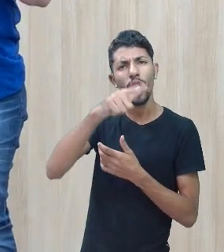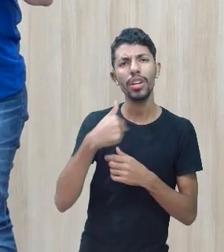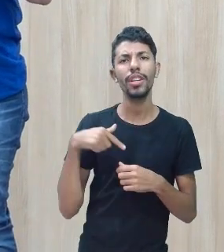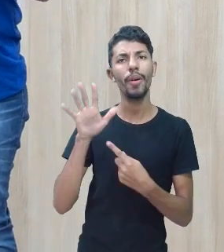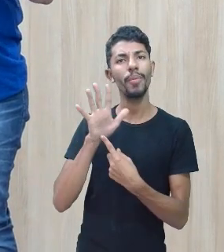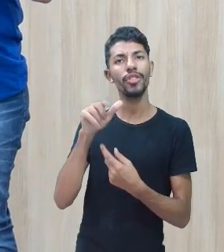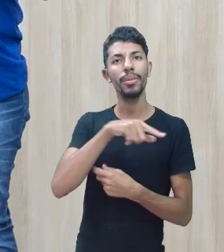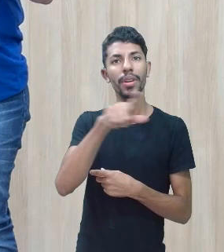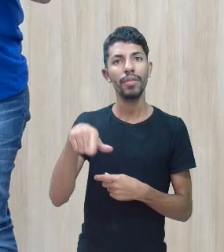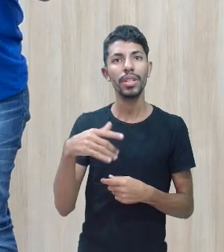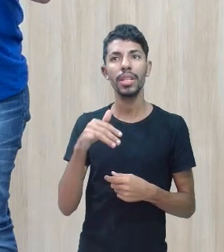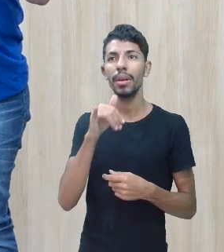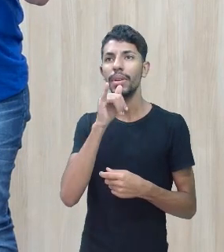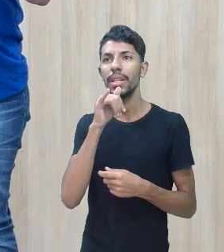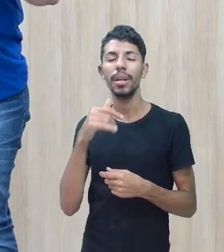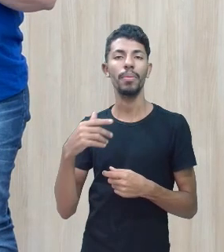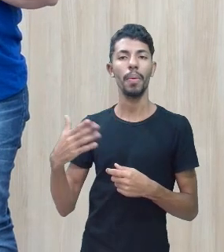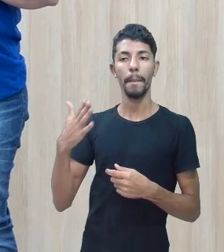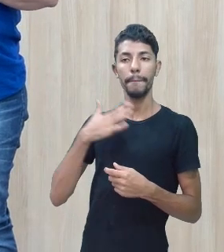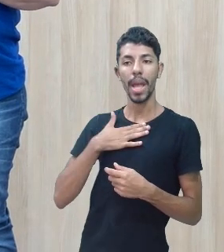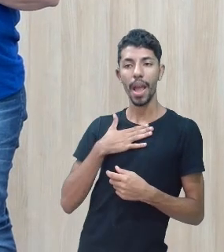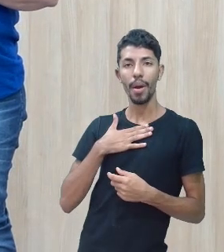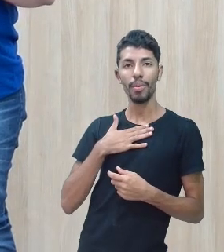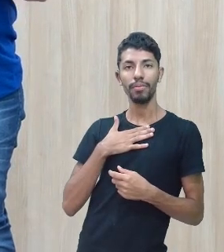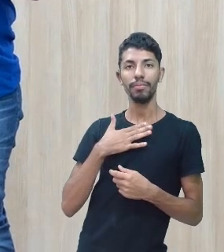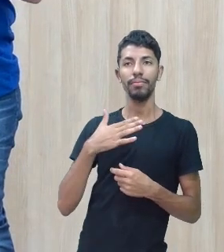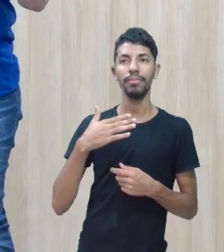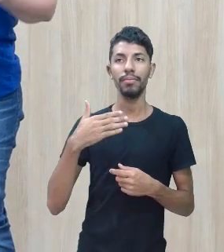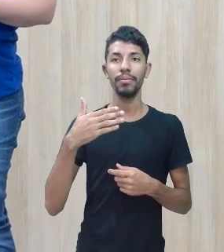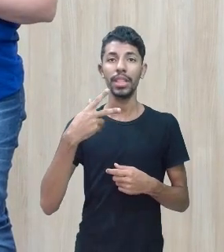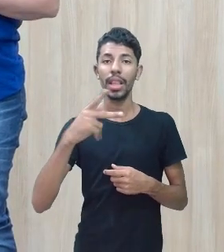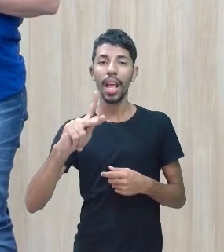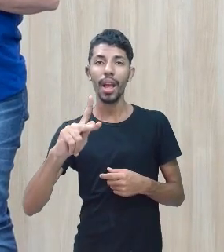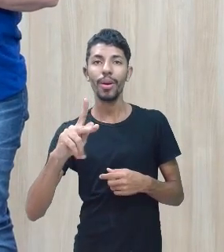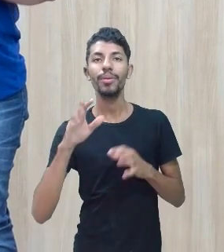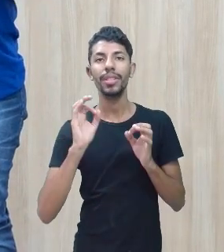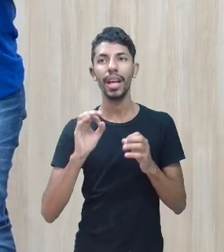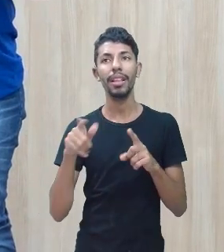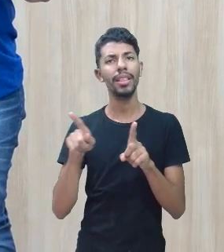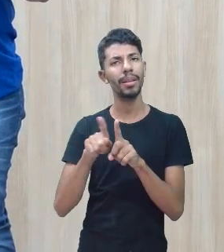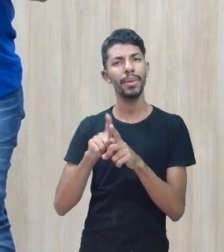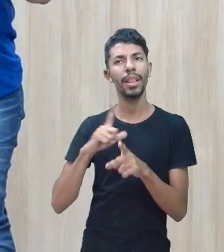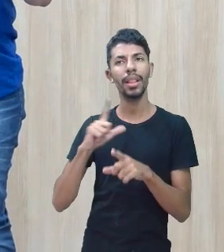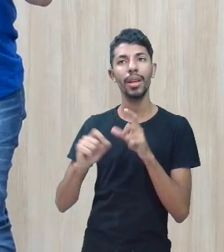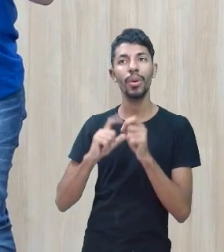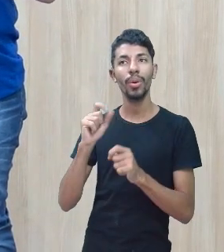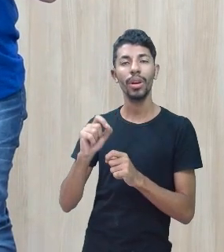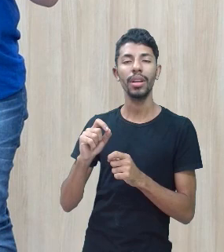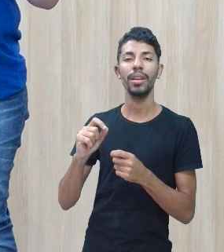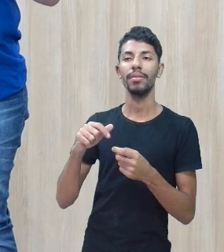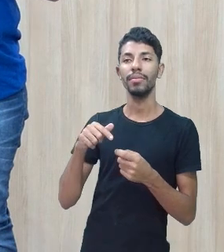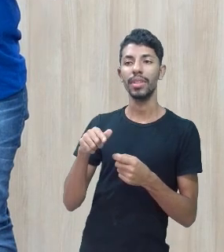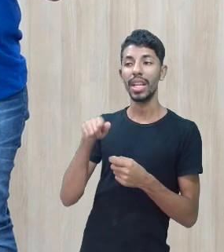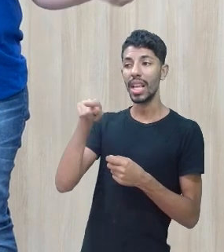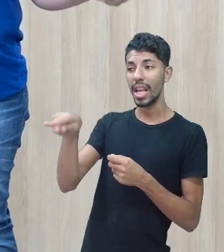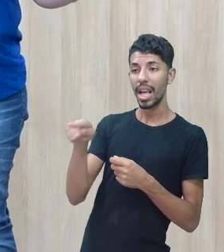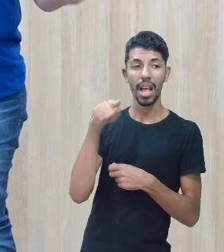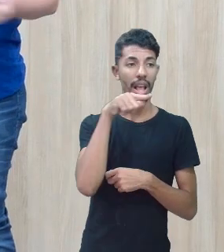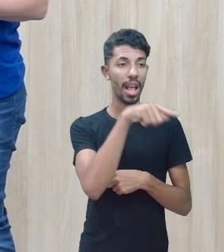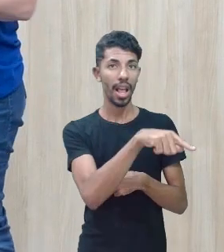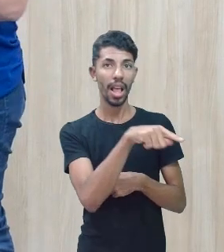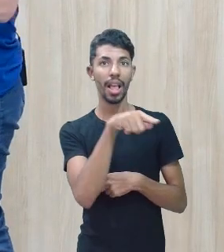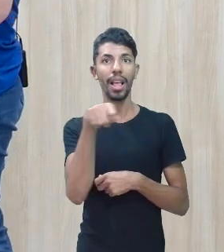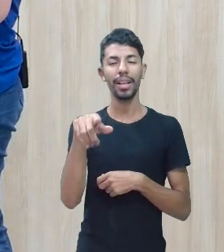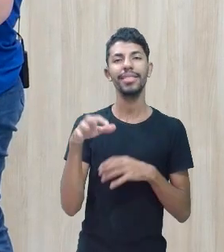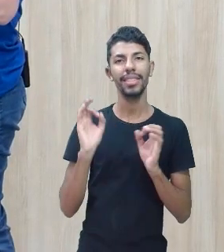que é meu, minha, teu, tua, não é? Os demonstrativos, esse, essa, aqueles,